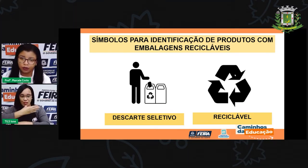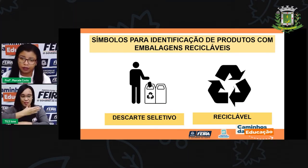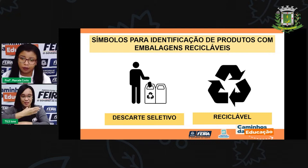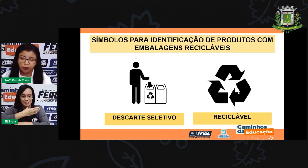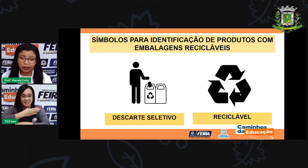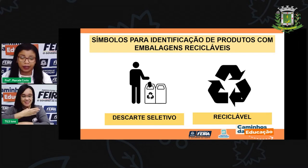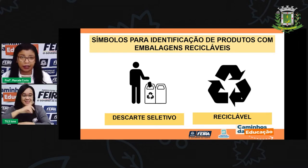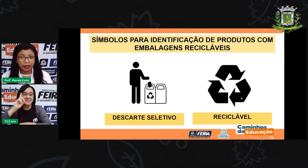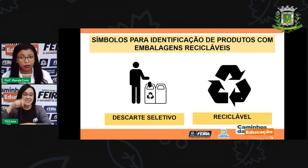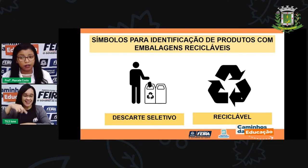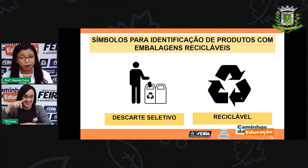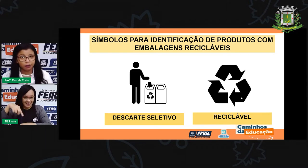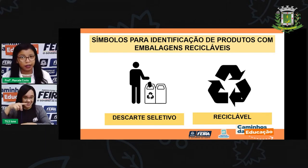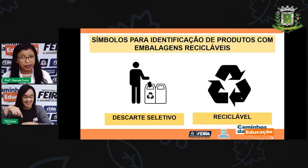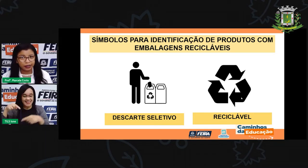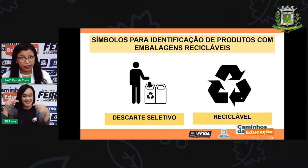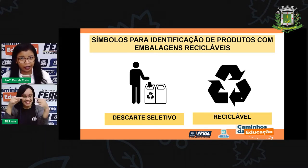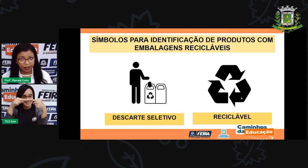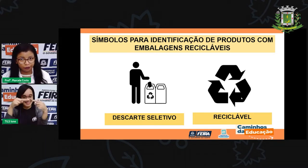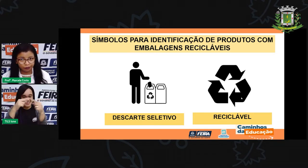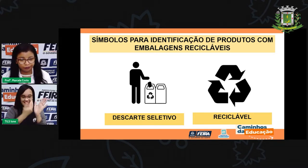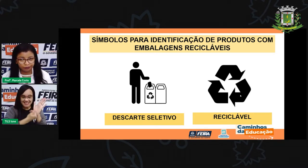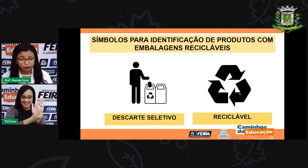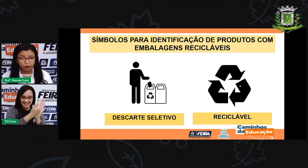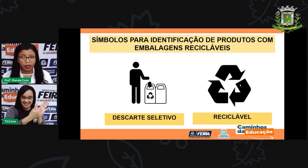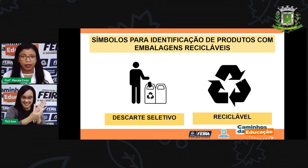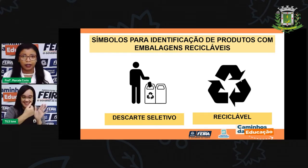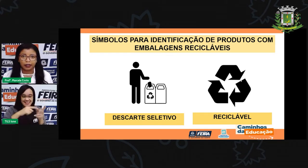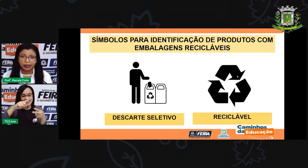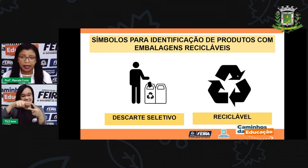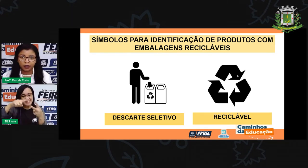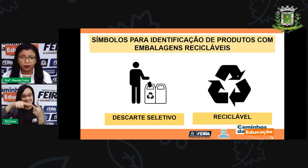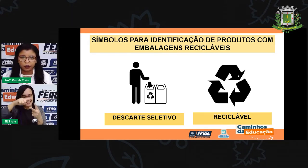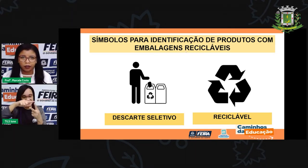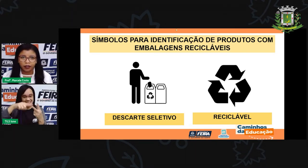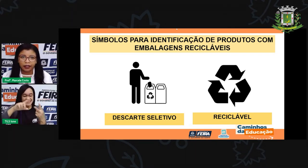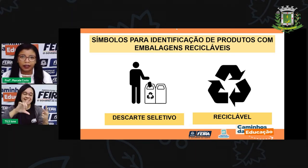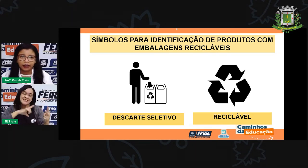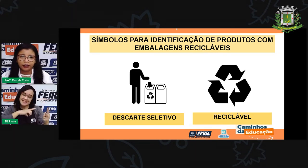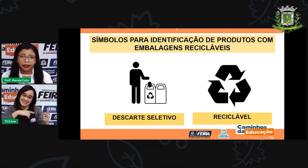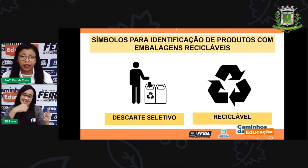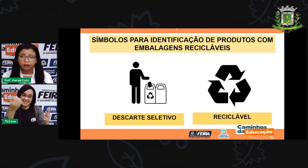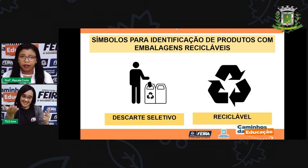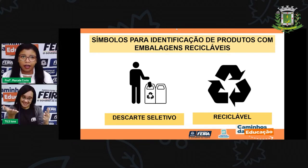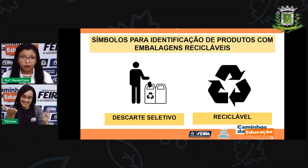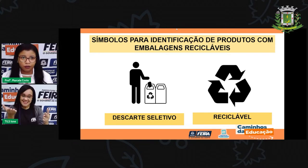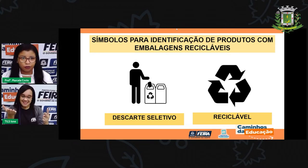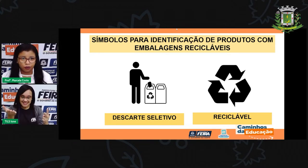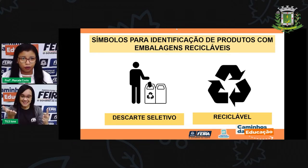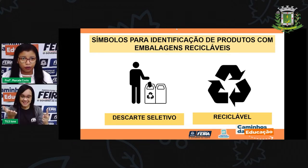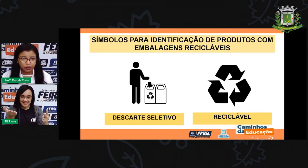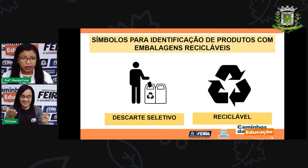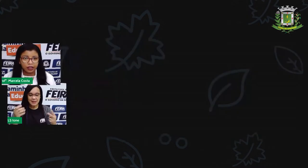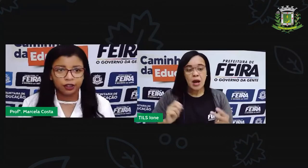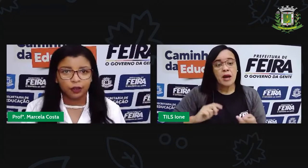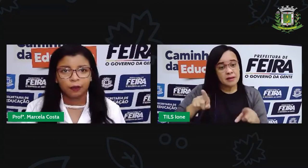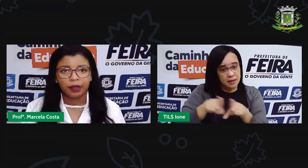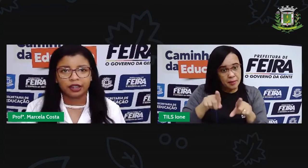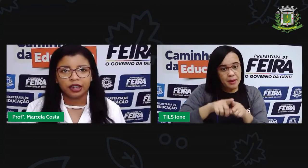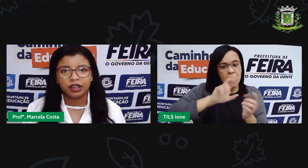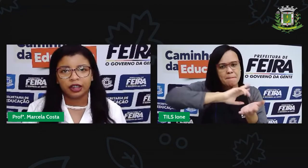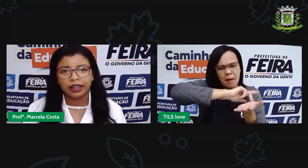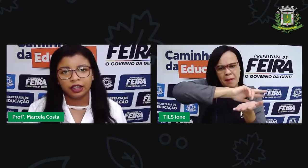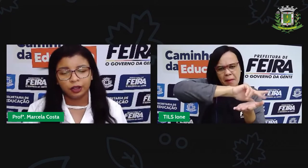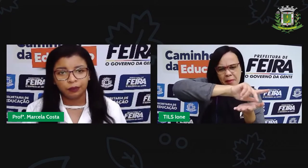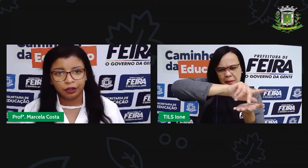este outro símbolo aqui, que é o símbolo de reciclado. Tá certo? Tem vários outros que indicam